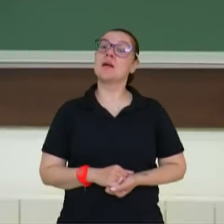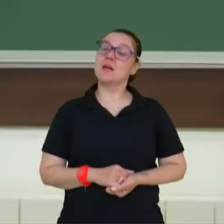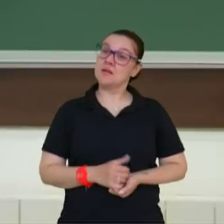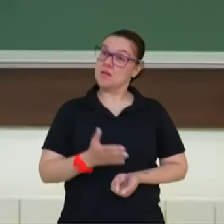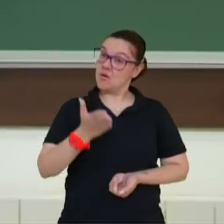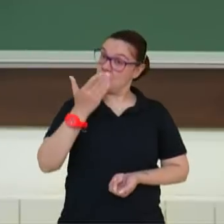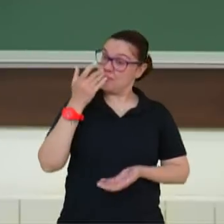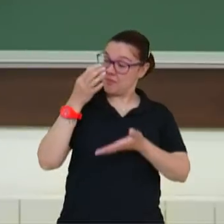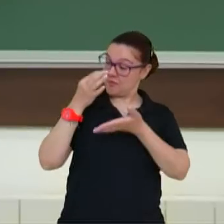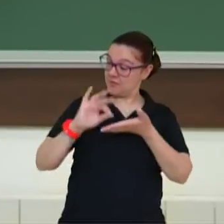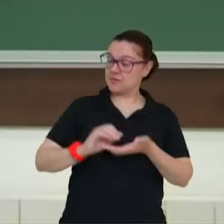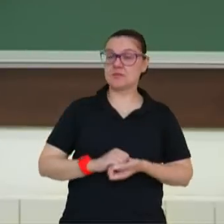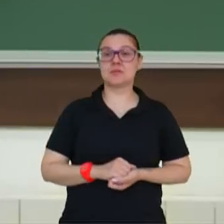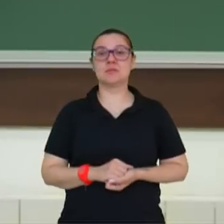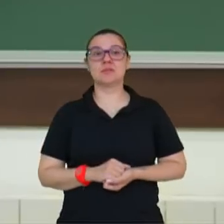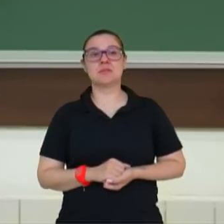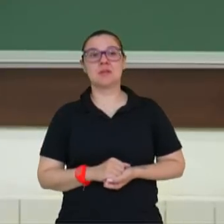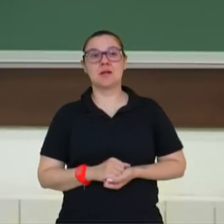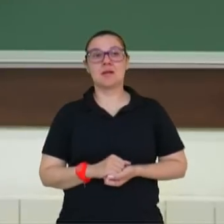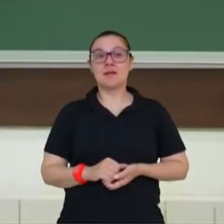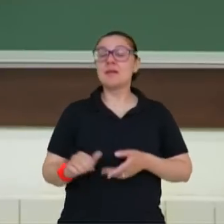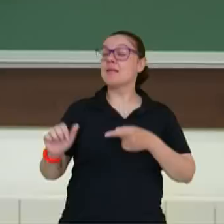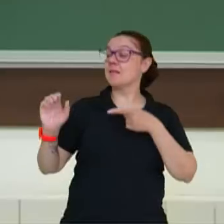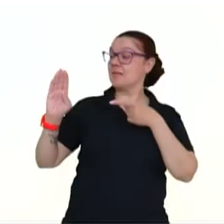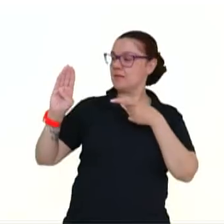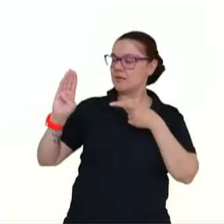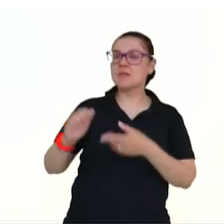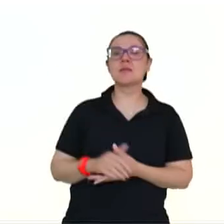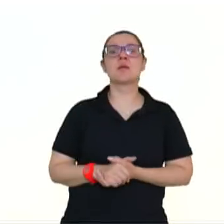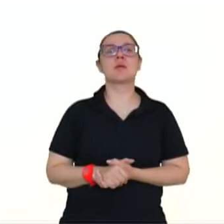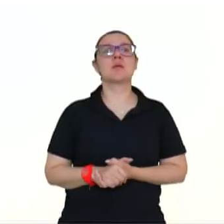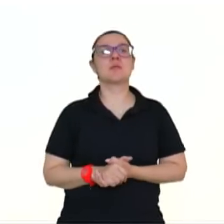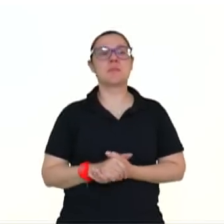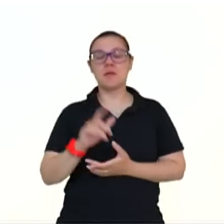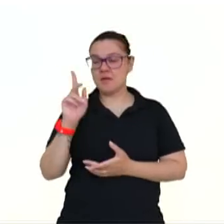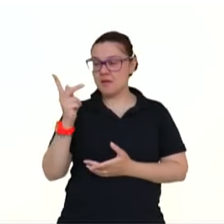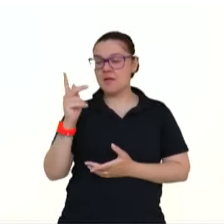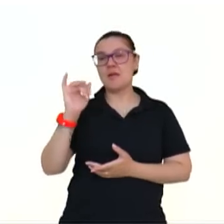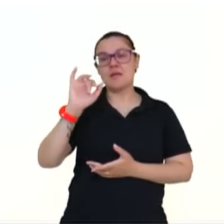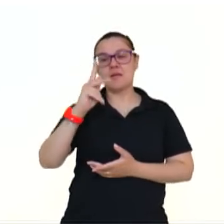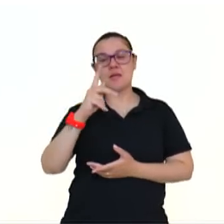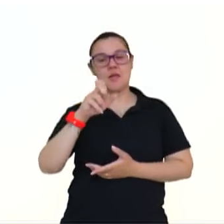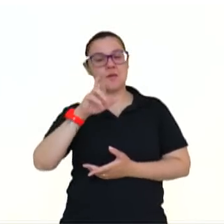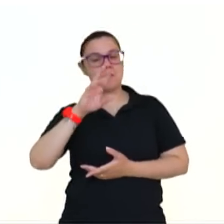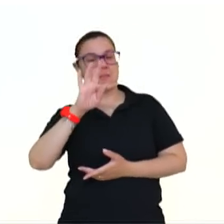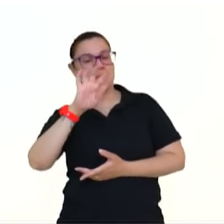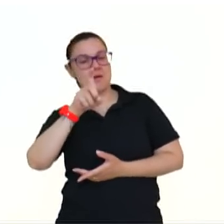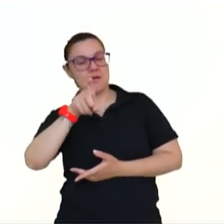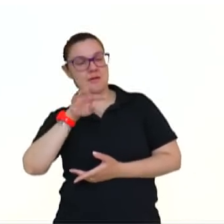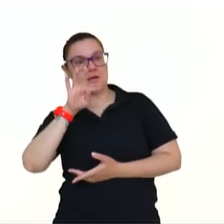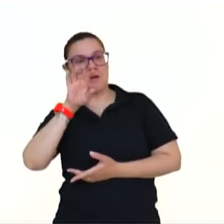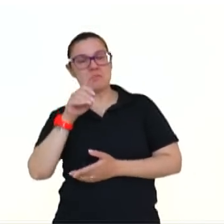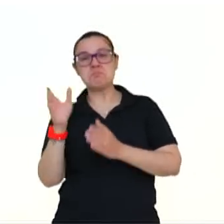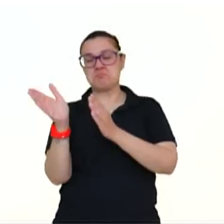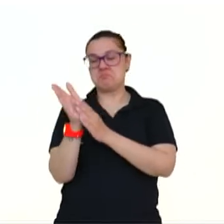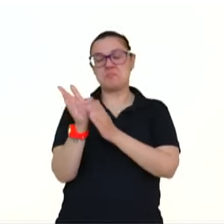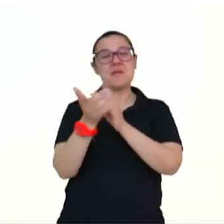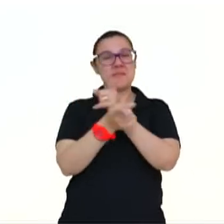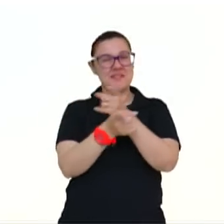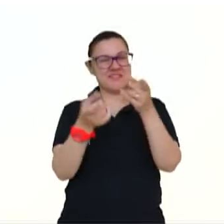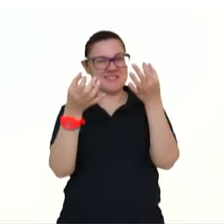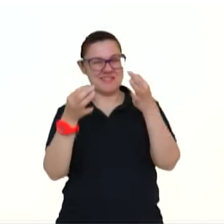Vamos à correção? Letra B, hipertexto. Isso mesmo, turma, você acertou, meus